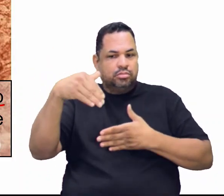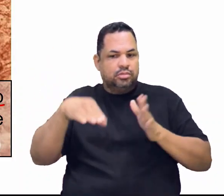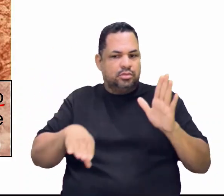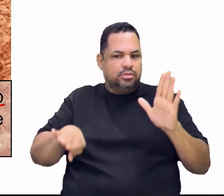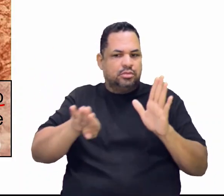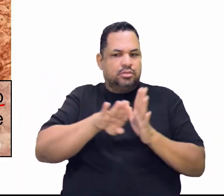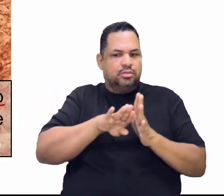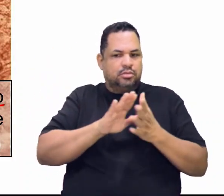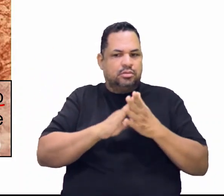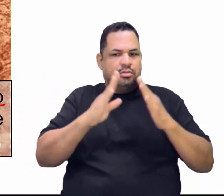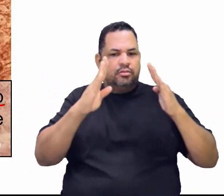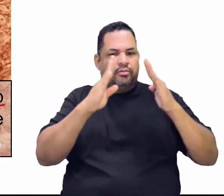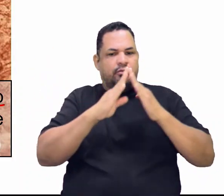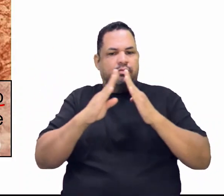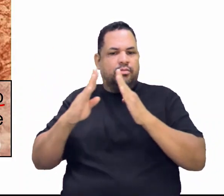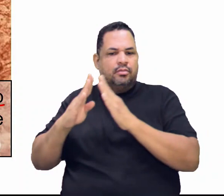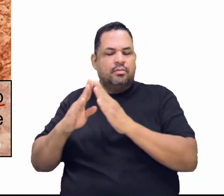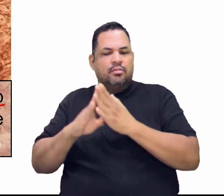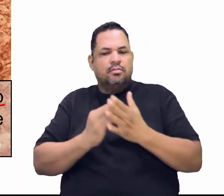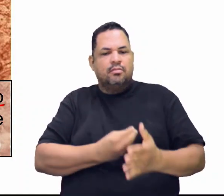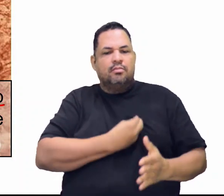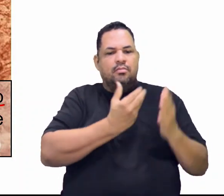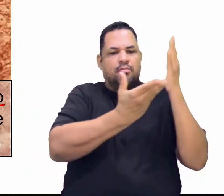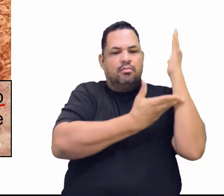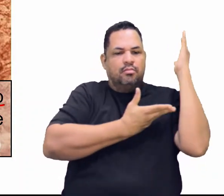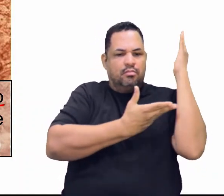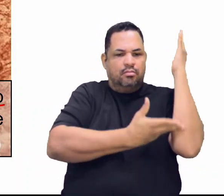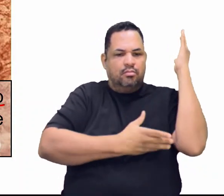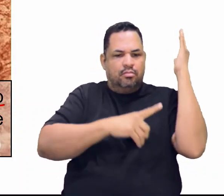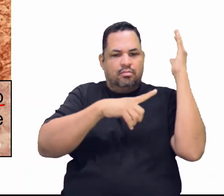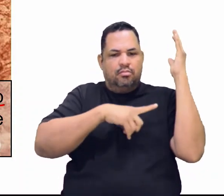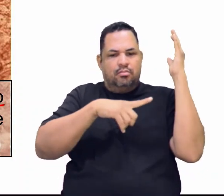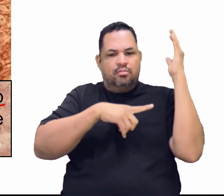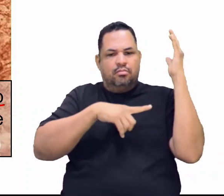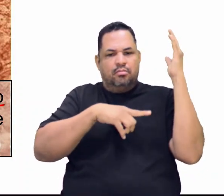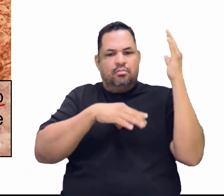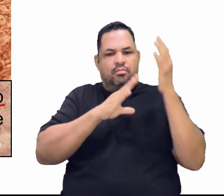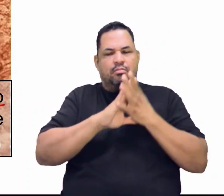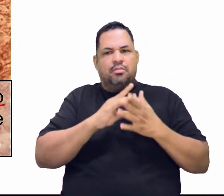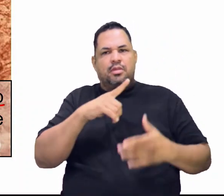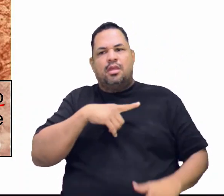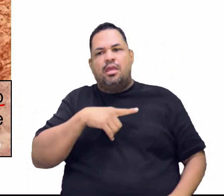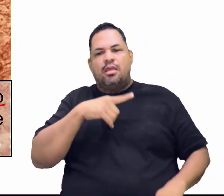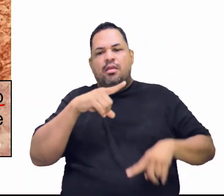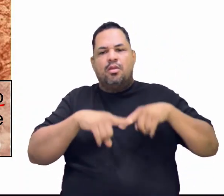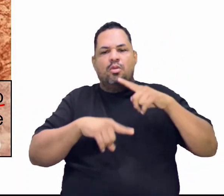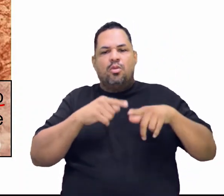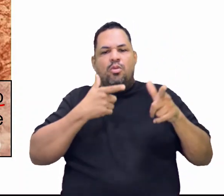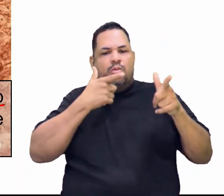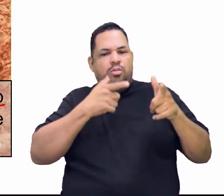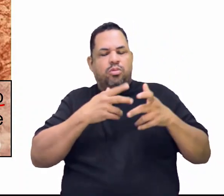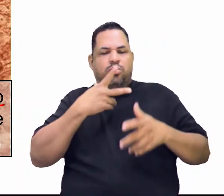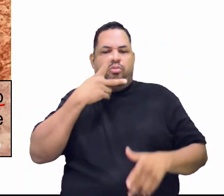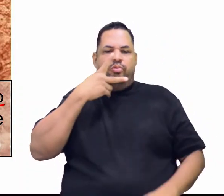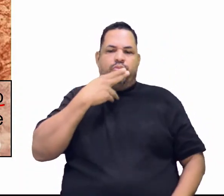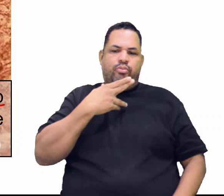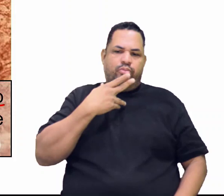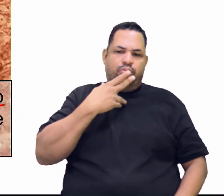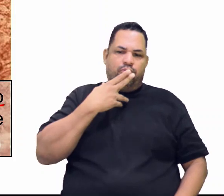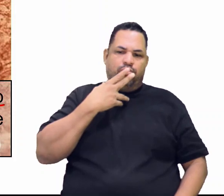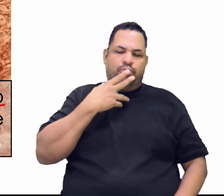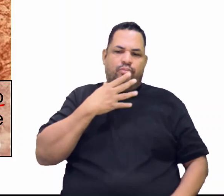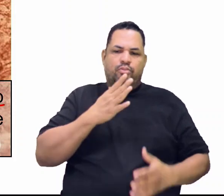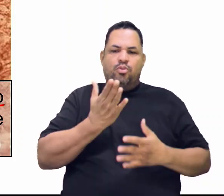cá, para morar no Seringal, para contrair uma espingarda, fumo, que é o